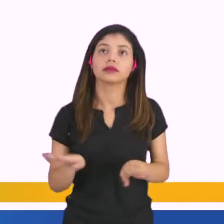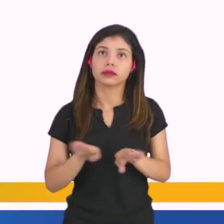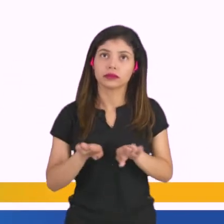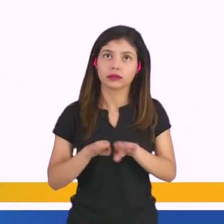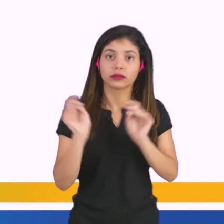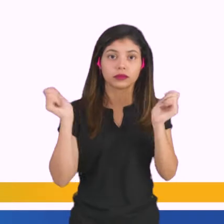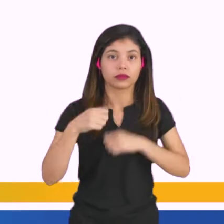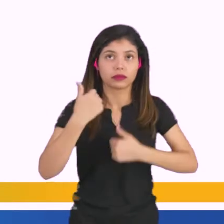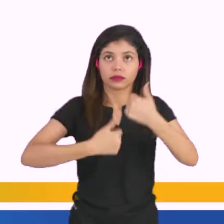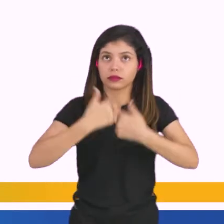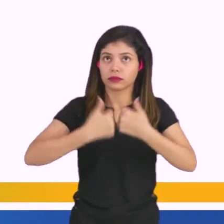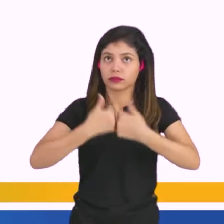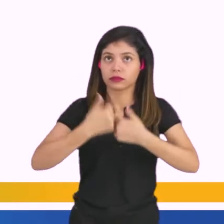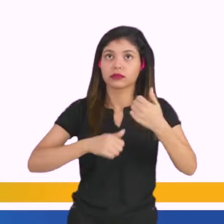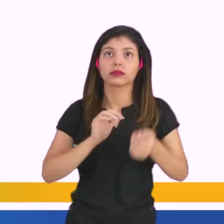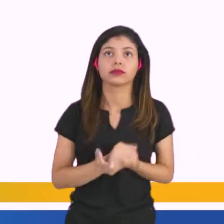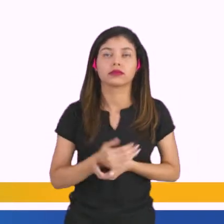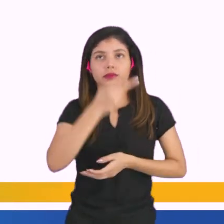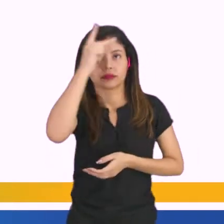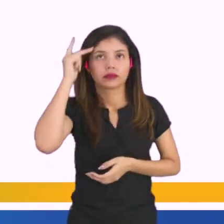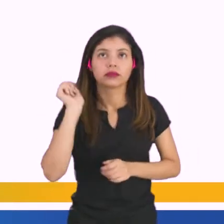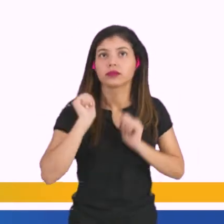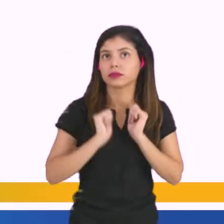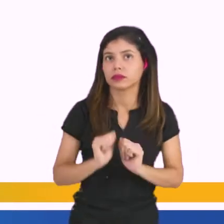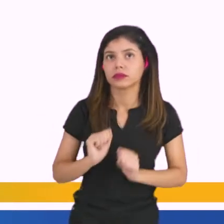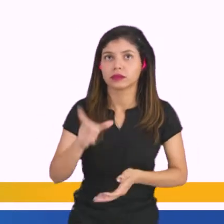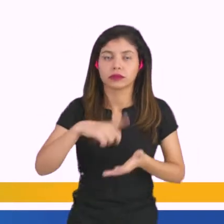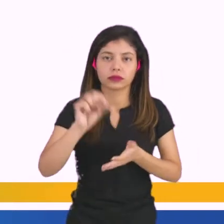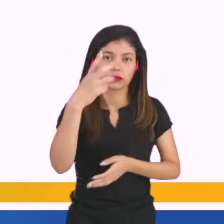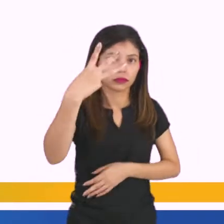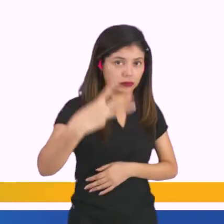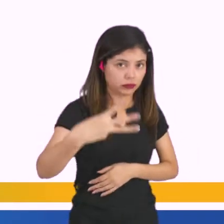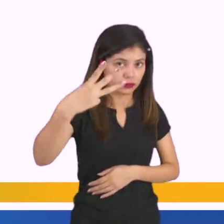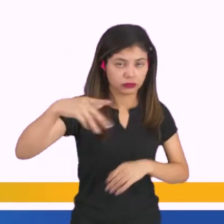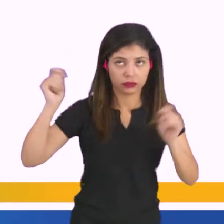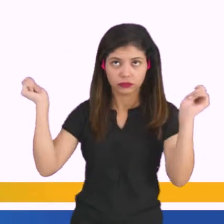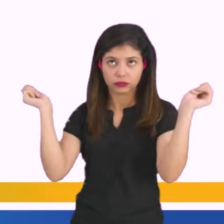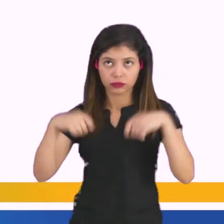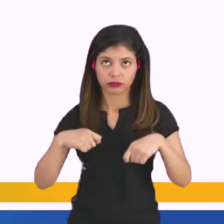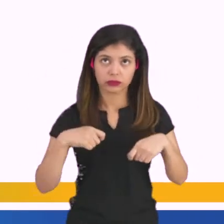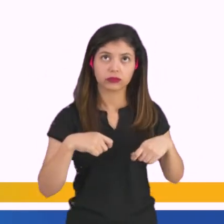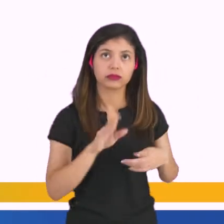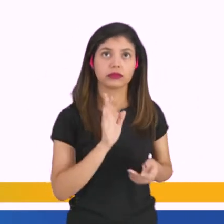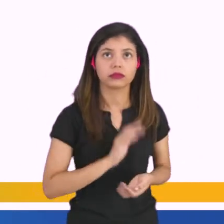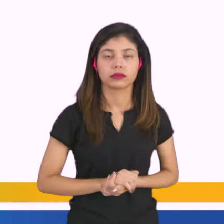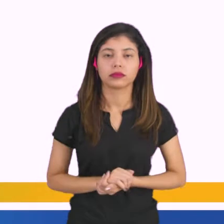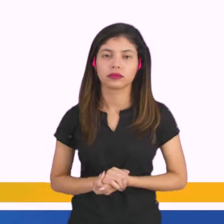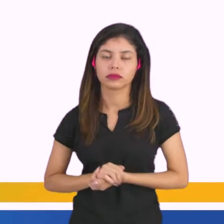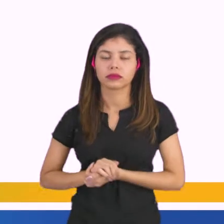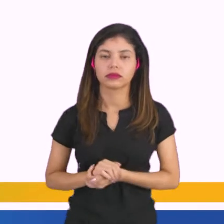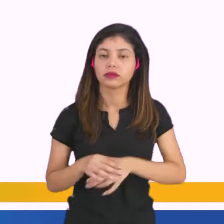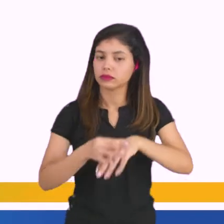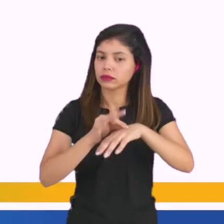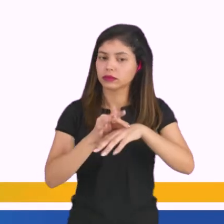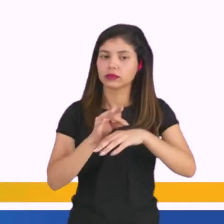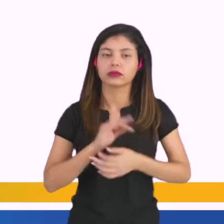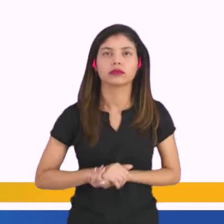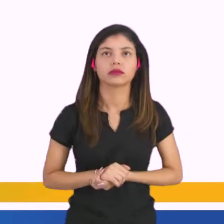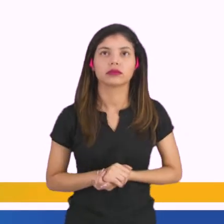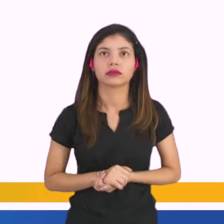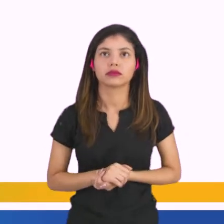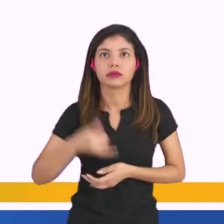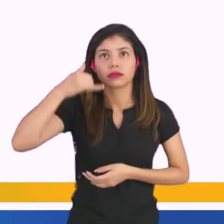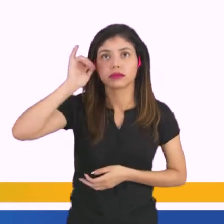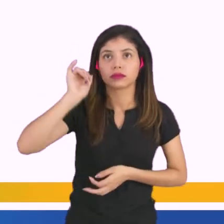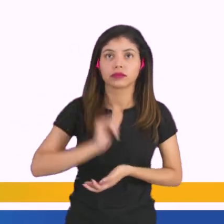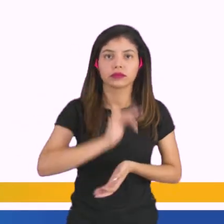possuem arroz e o cliente pode escolher uma combinação entre 3 possibilidades de carne, que são